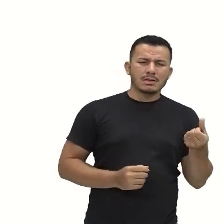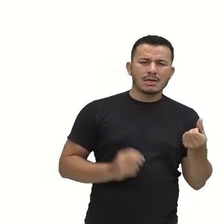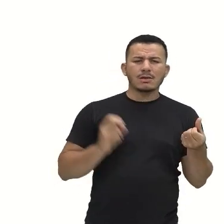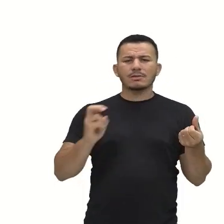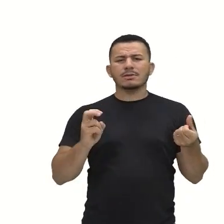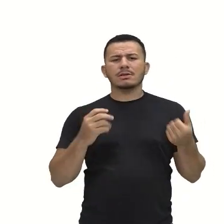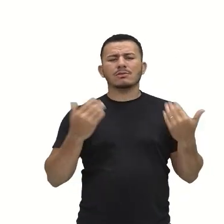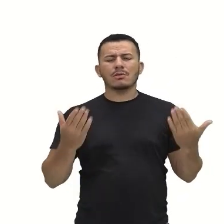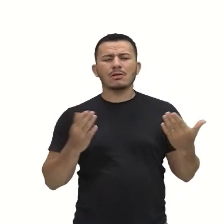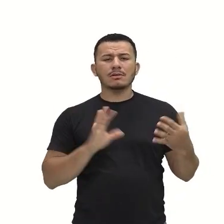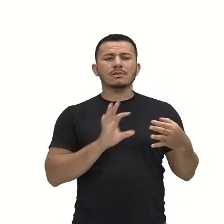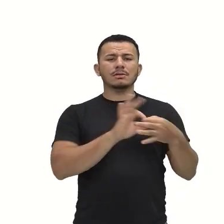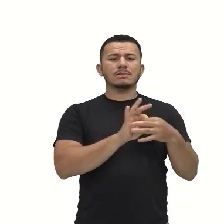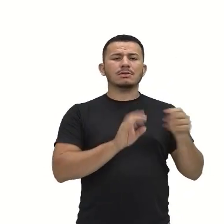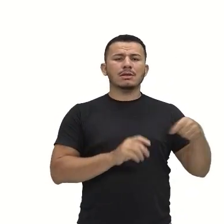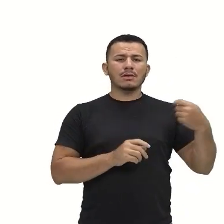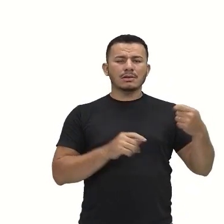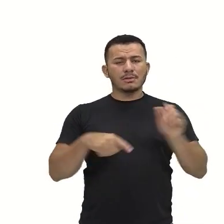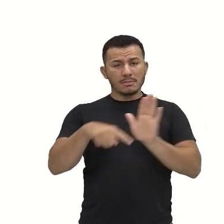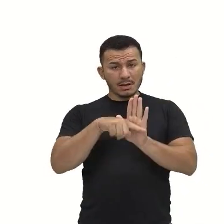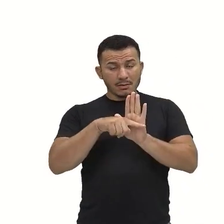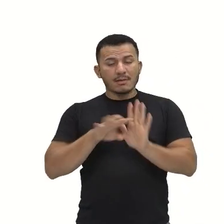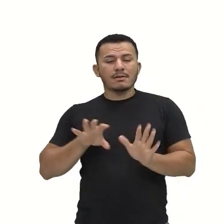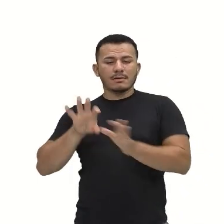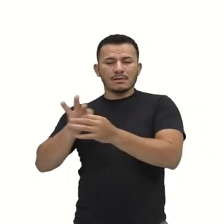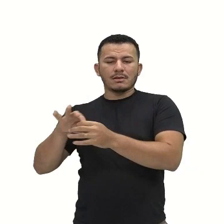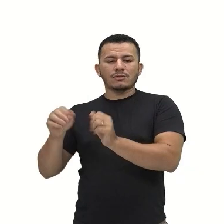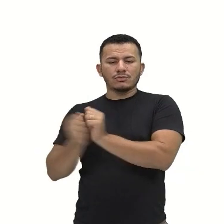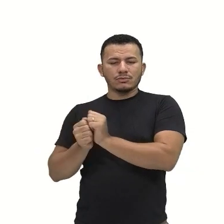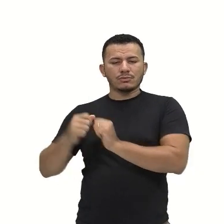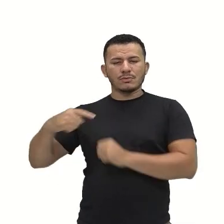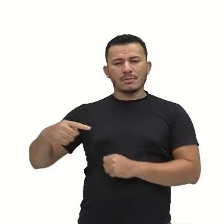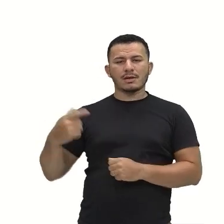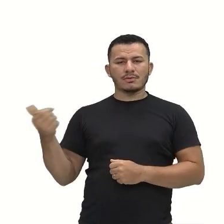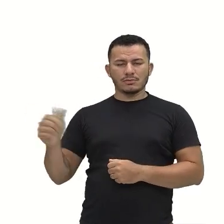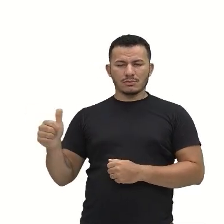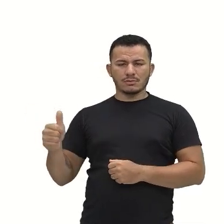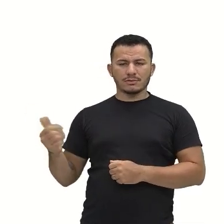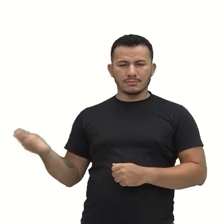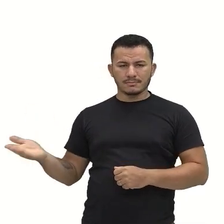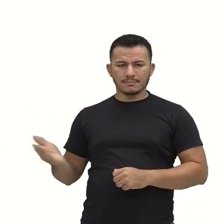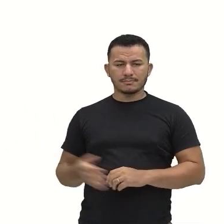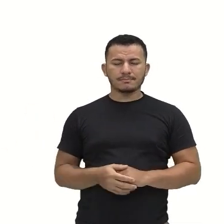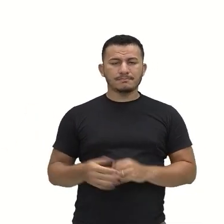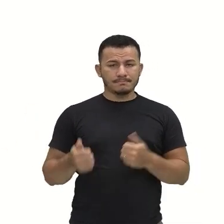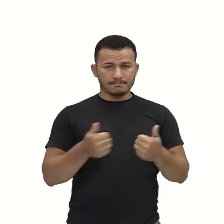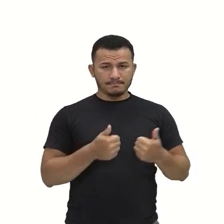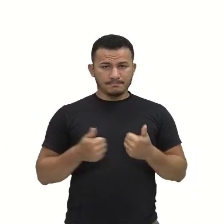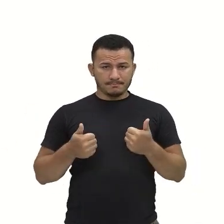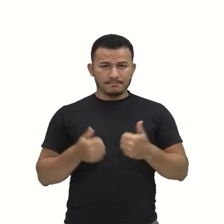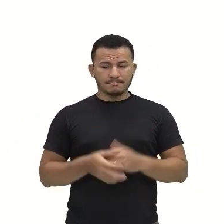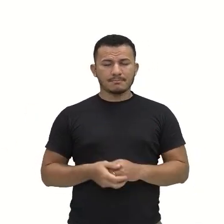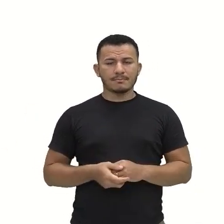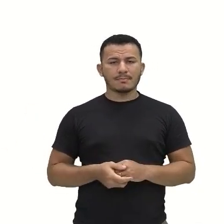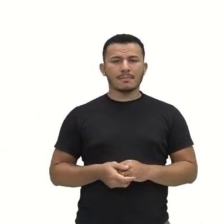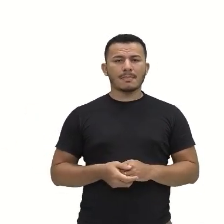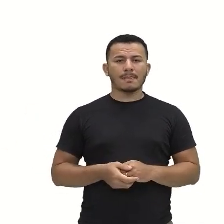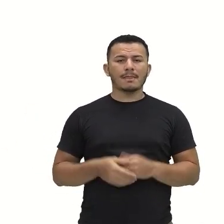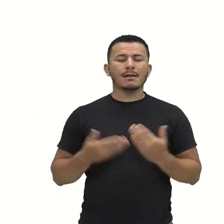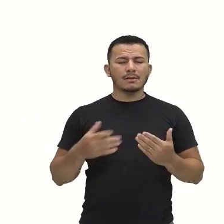o sinal do 16? Menos. Então, portanto, menos 11. Beleza? Então, fazendo